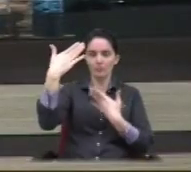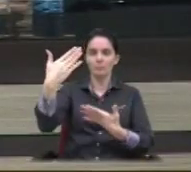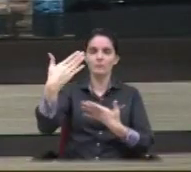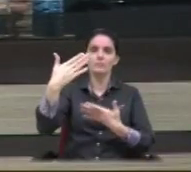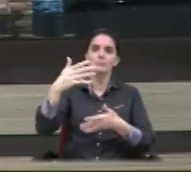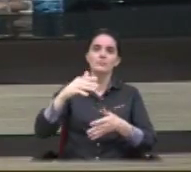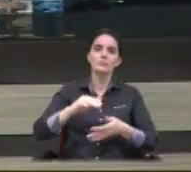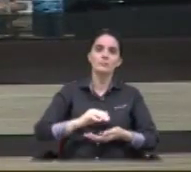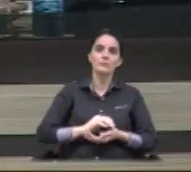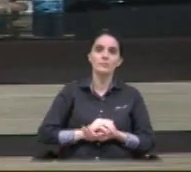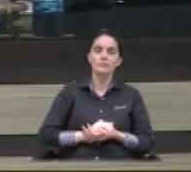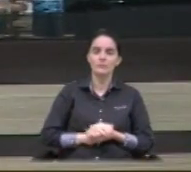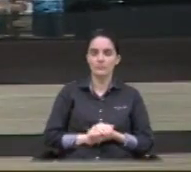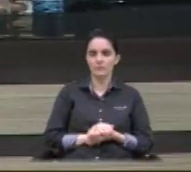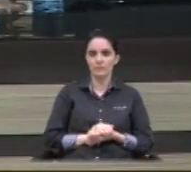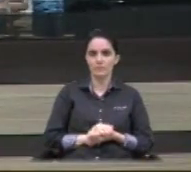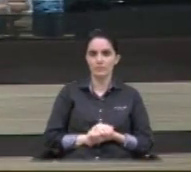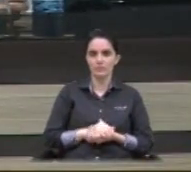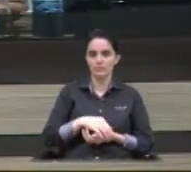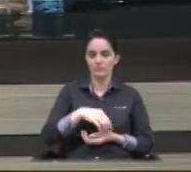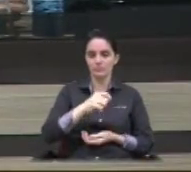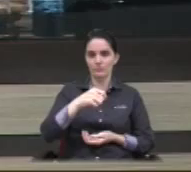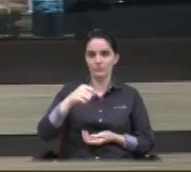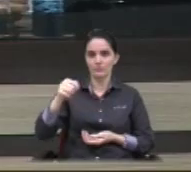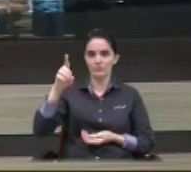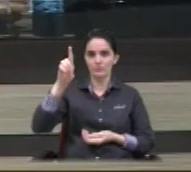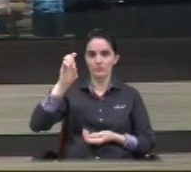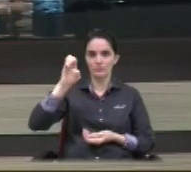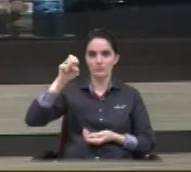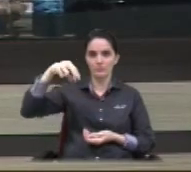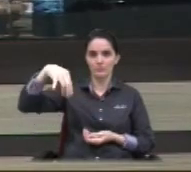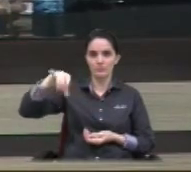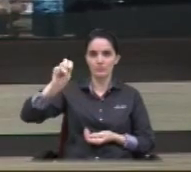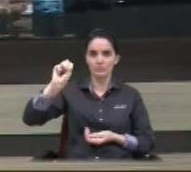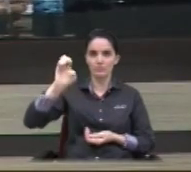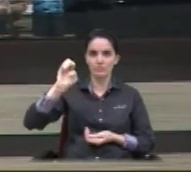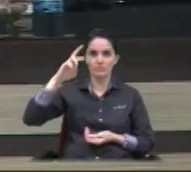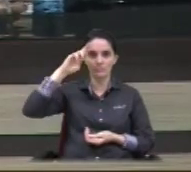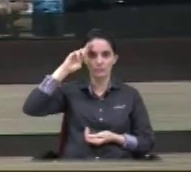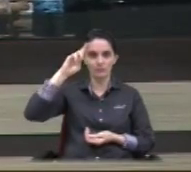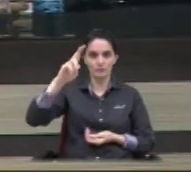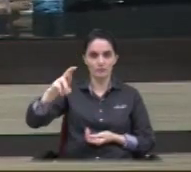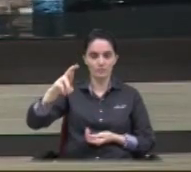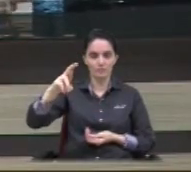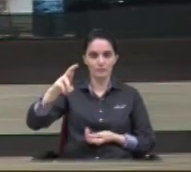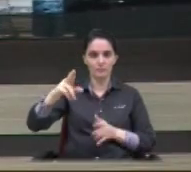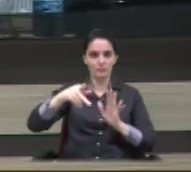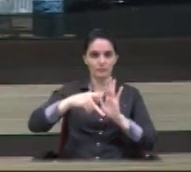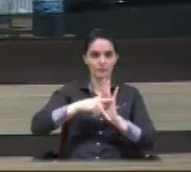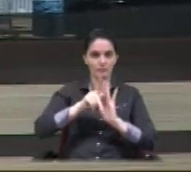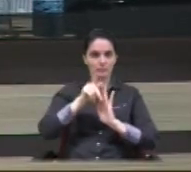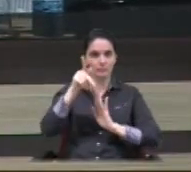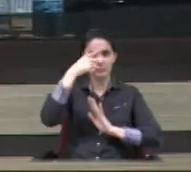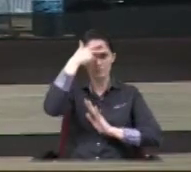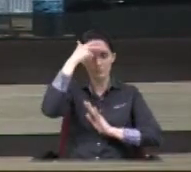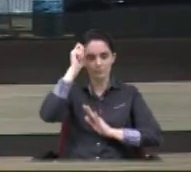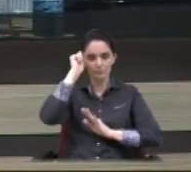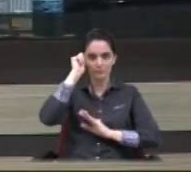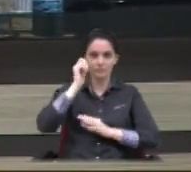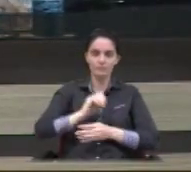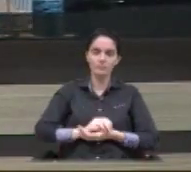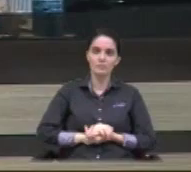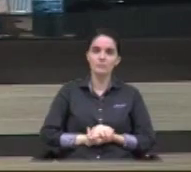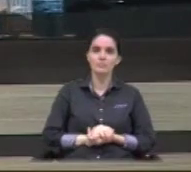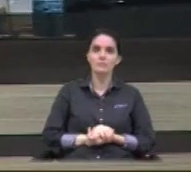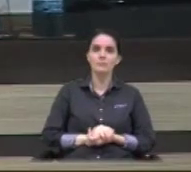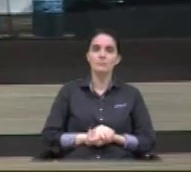autoestima e distinta consideração atenciosamente, Denise Aparecida Rodrigues, chefe da Divisão de Legislativo.